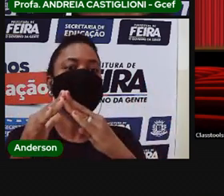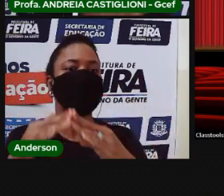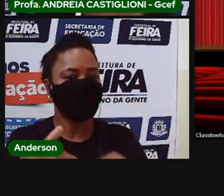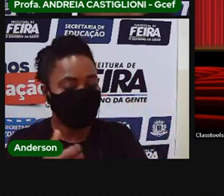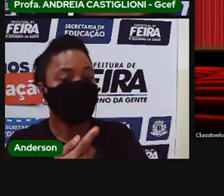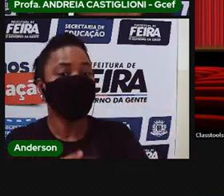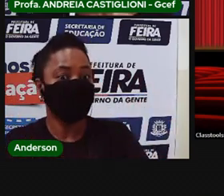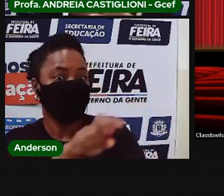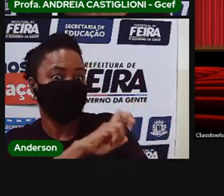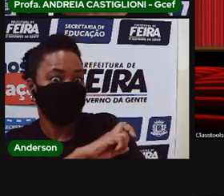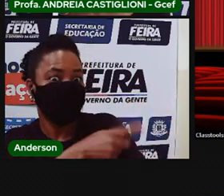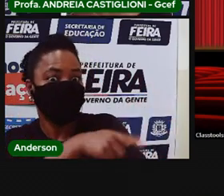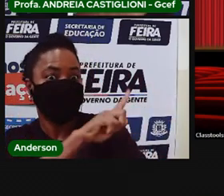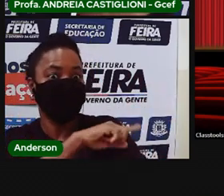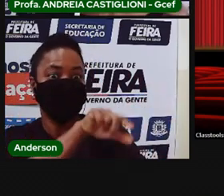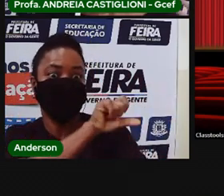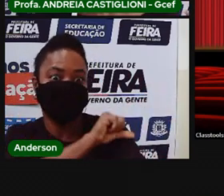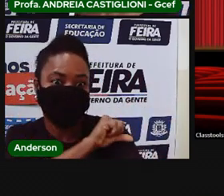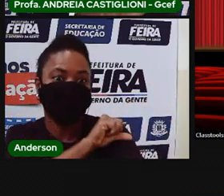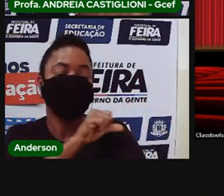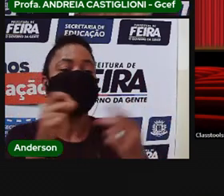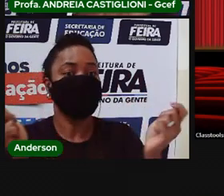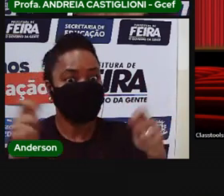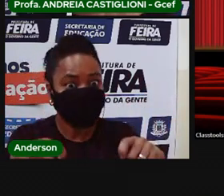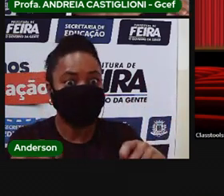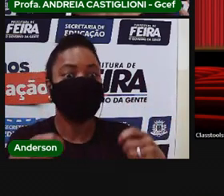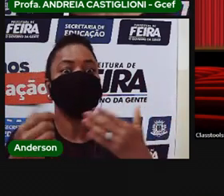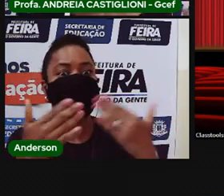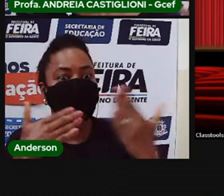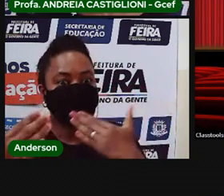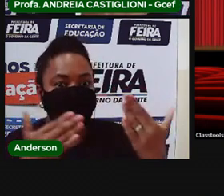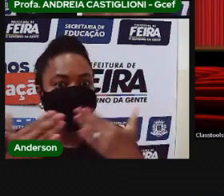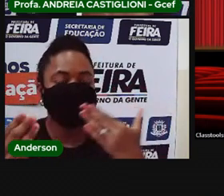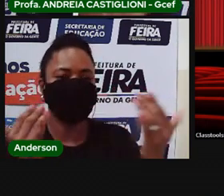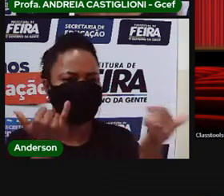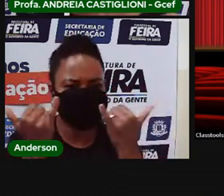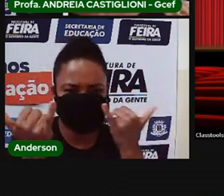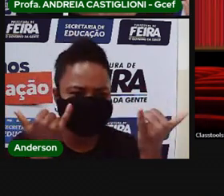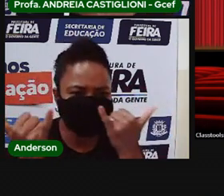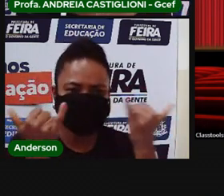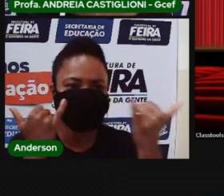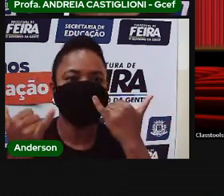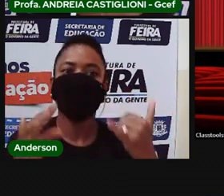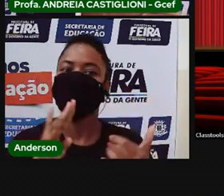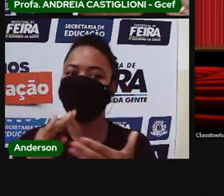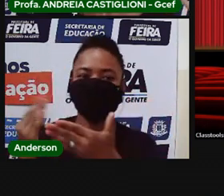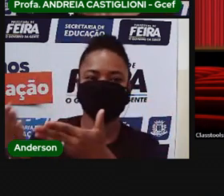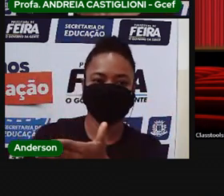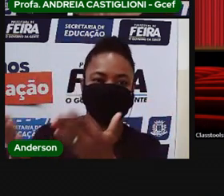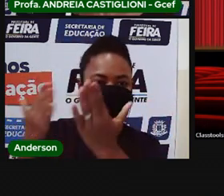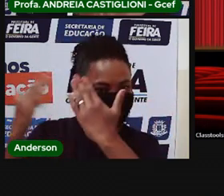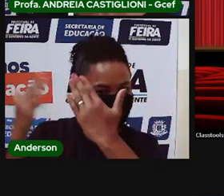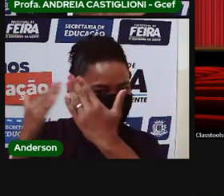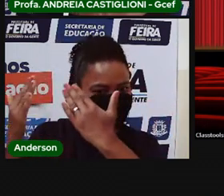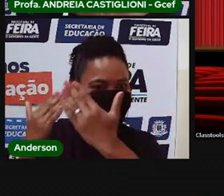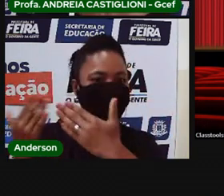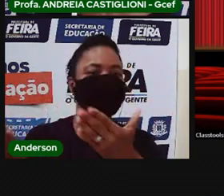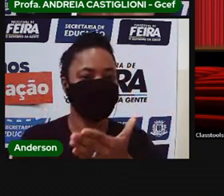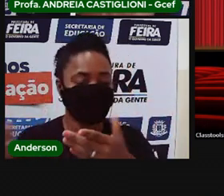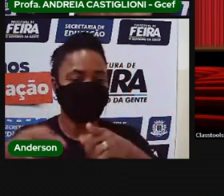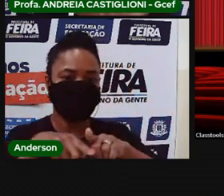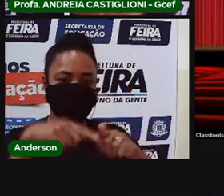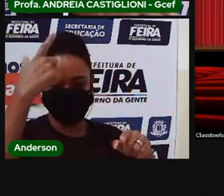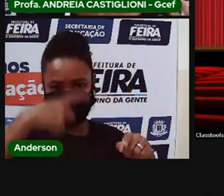aqui se engajando, conversando, fazendo perguntas, conhecendo Marília, né? Me conhecendo, conhecendo também